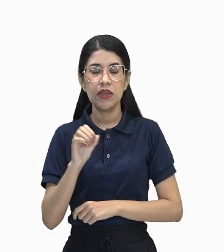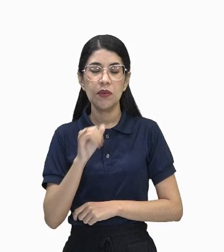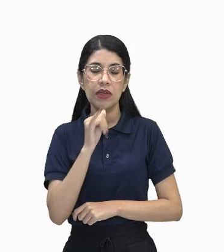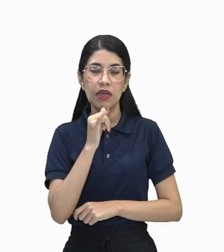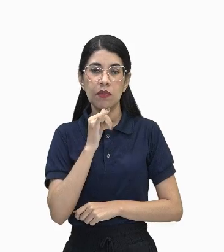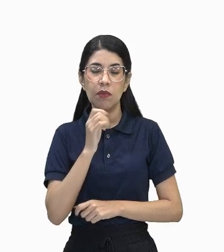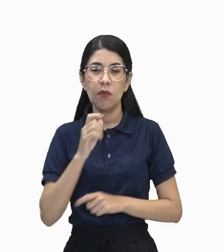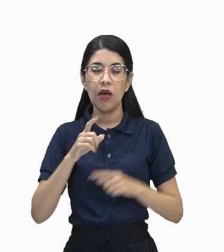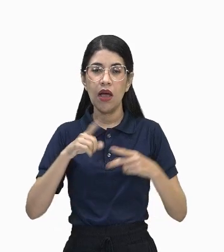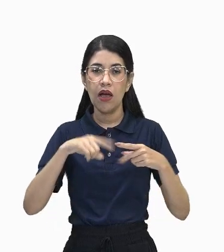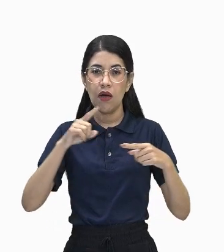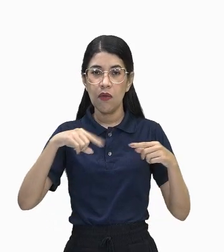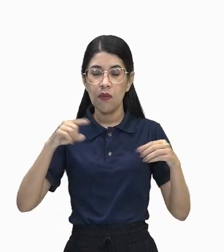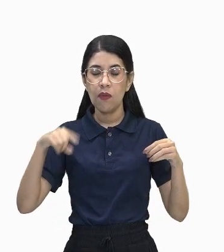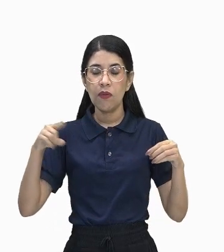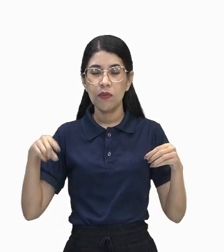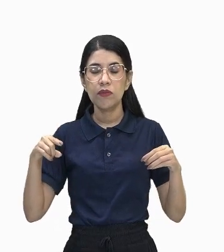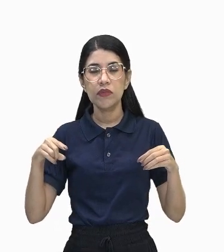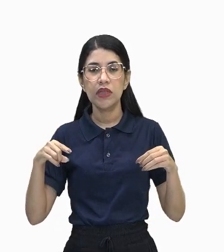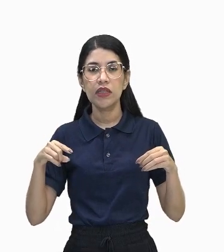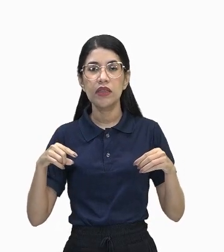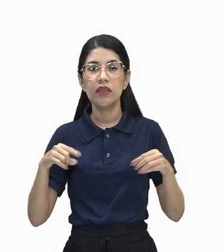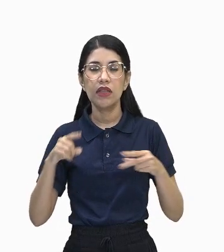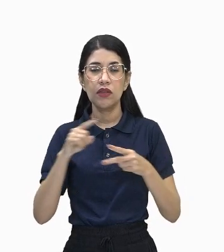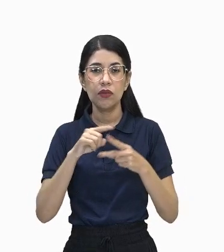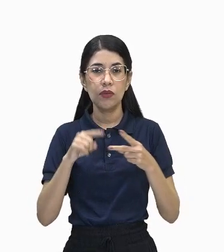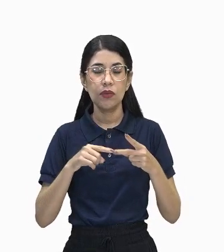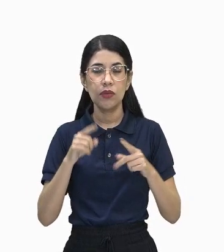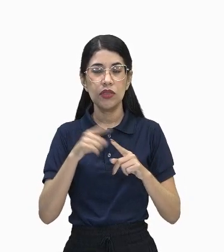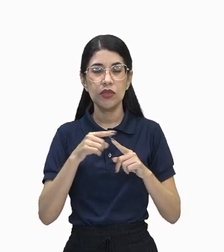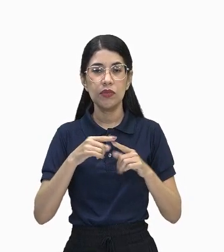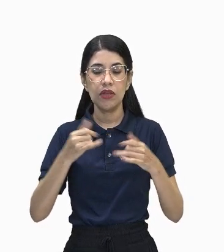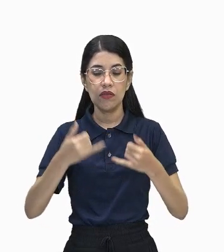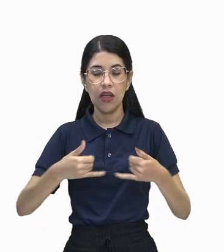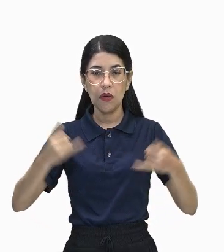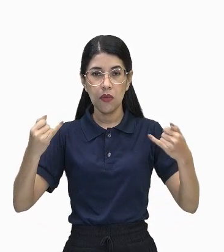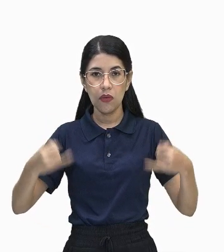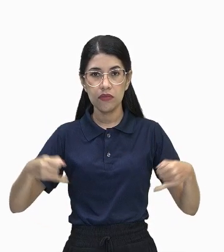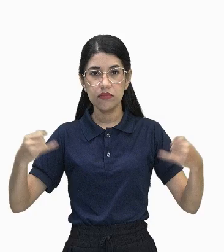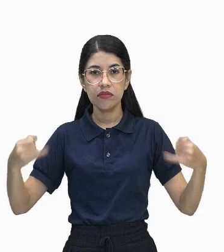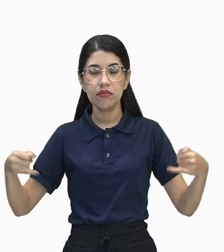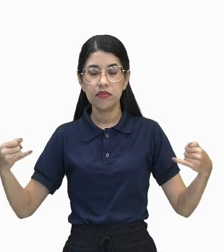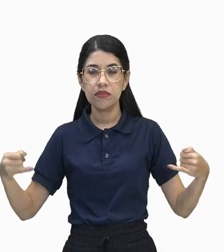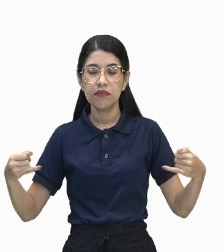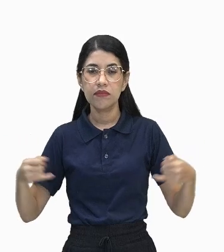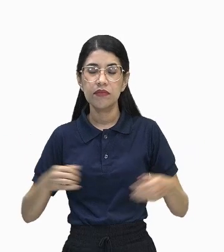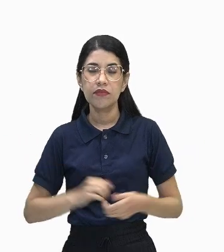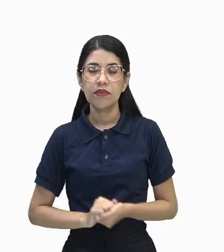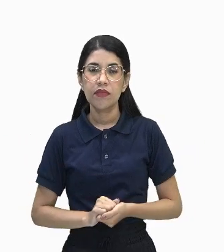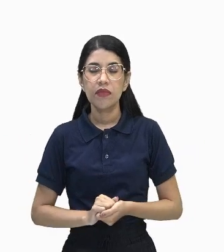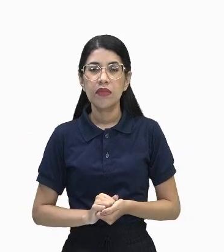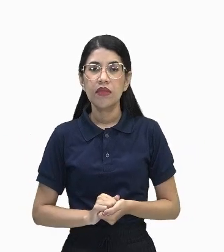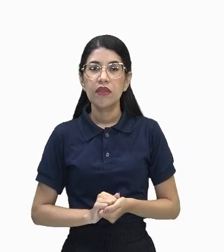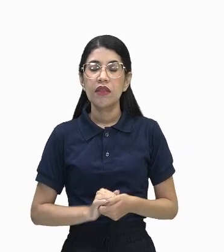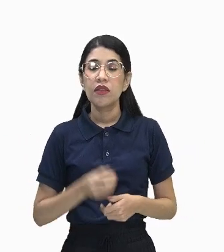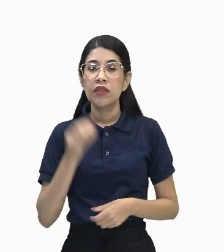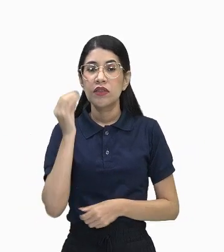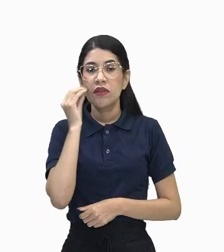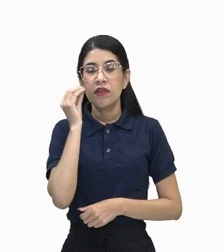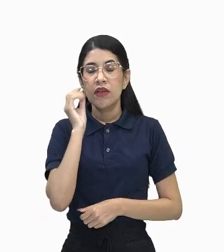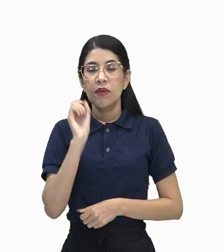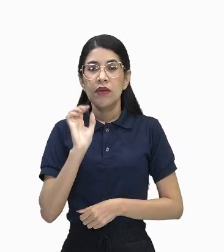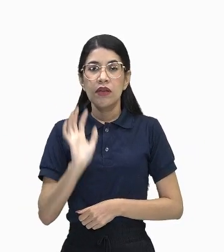mecânica unidimensional se propagando numa corda. Aliás, são duas ondas, né? Nós vamos aí observar o